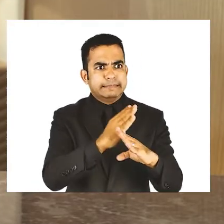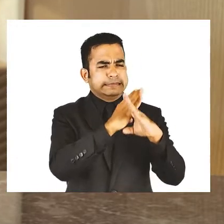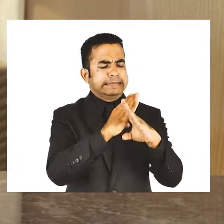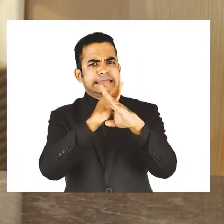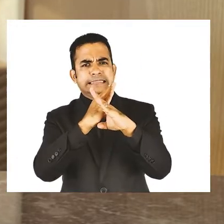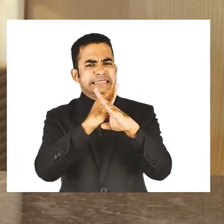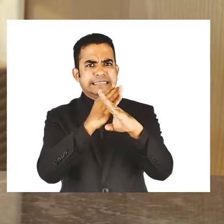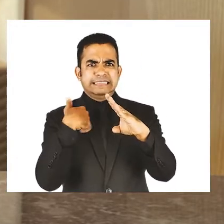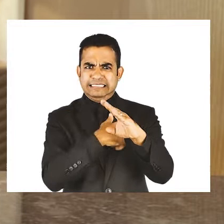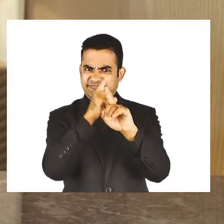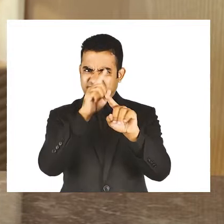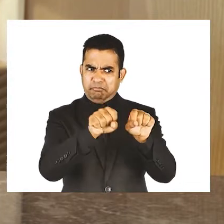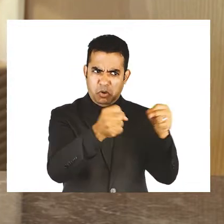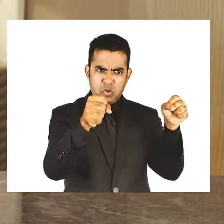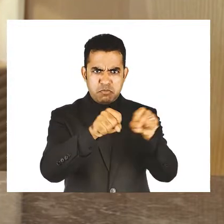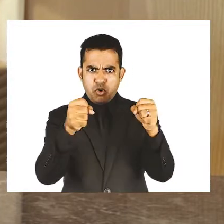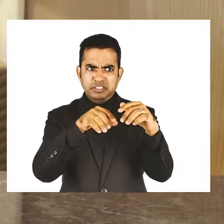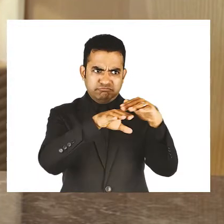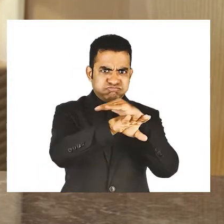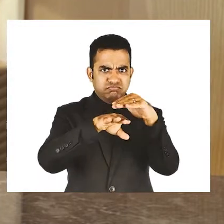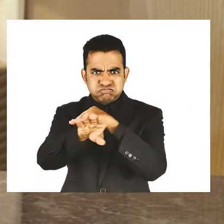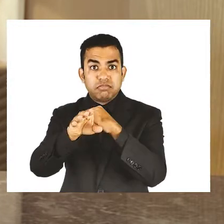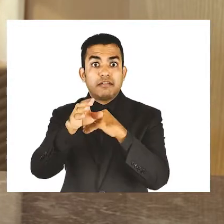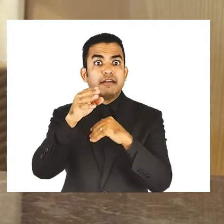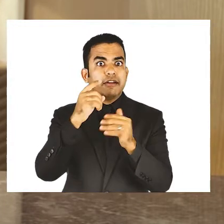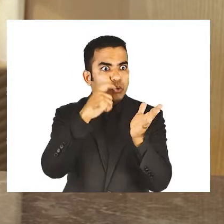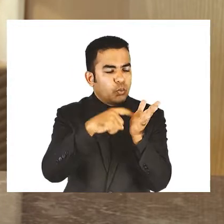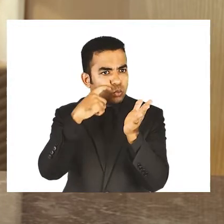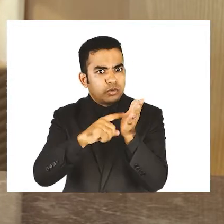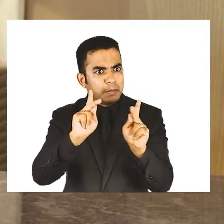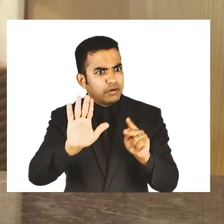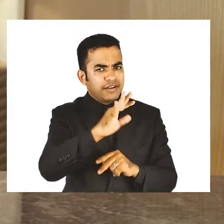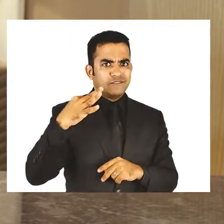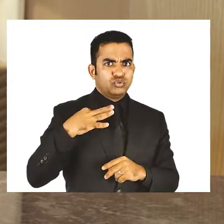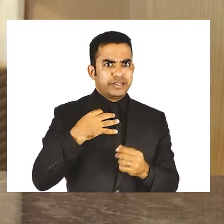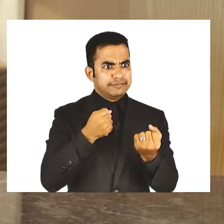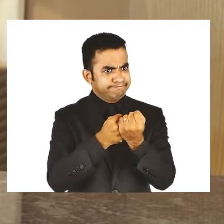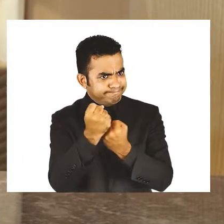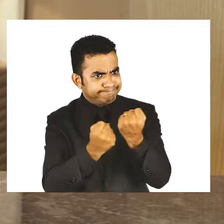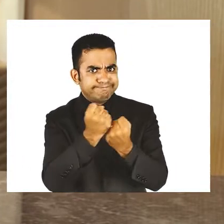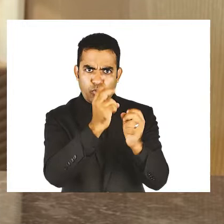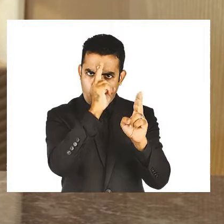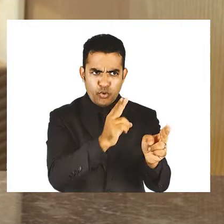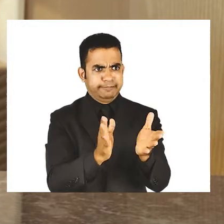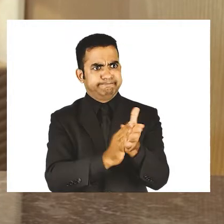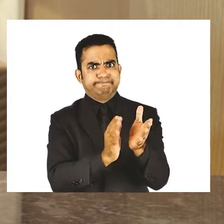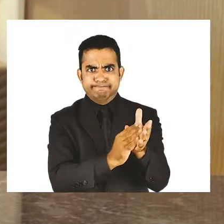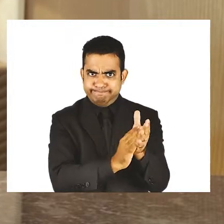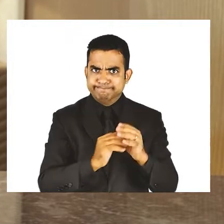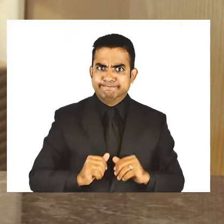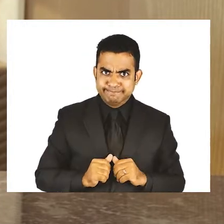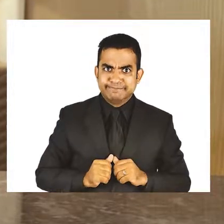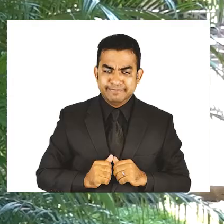presentes no próprio exercício voluntário e reconhecer o trabalho do voluntariado informal ou